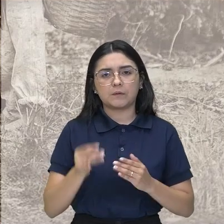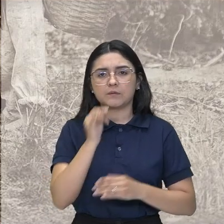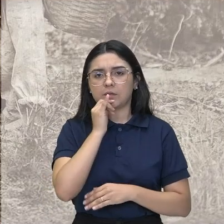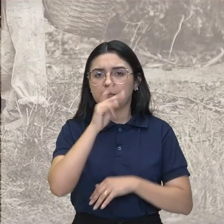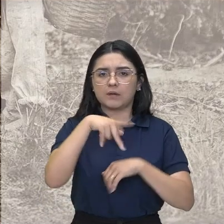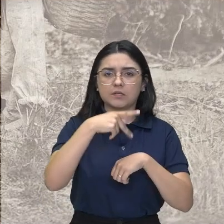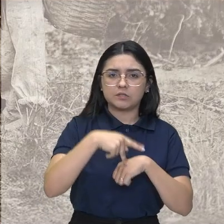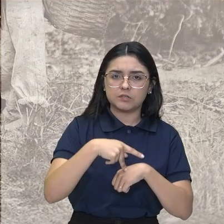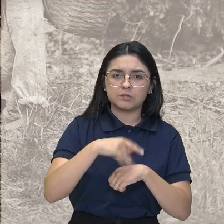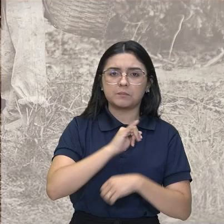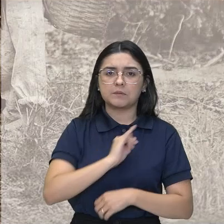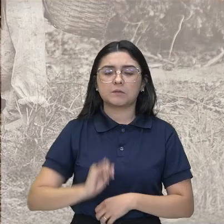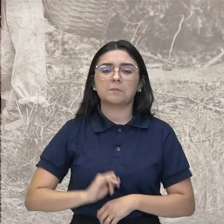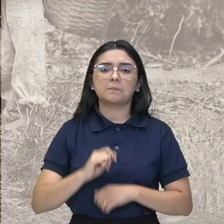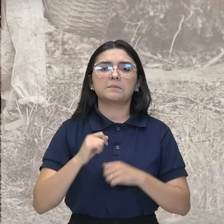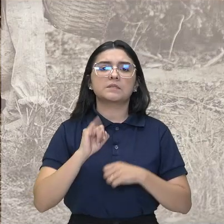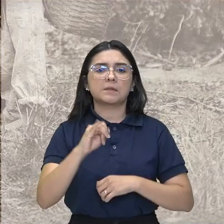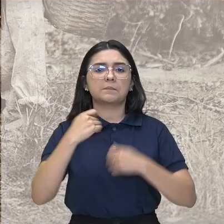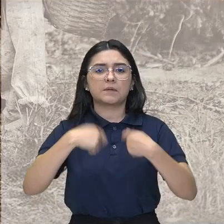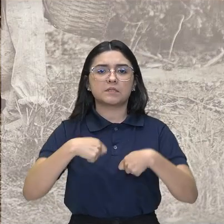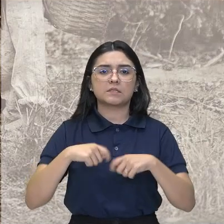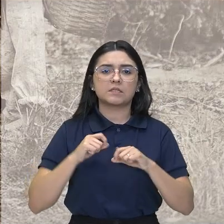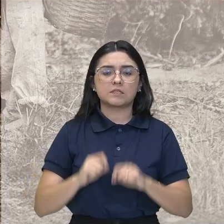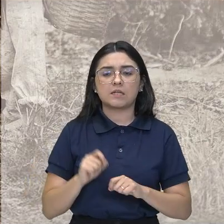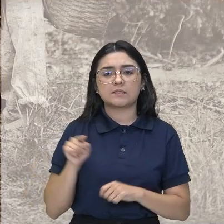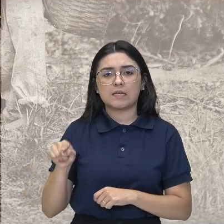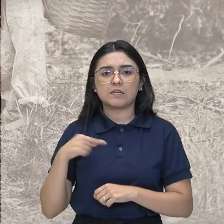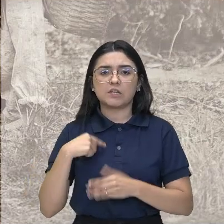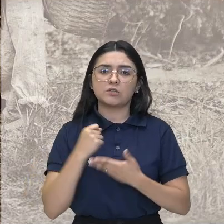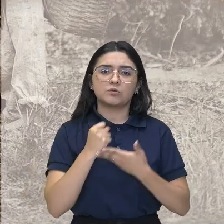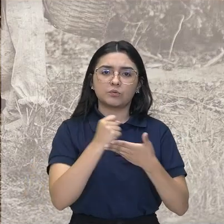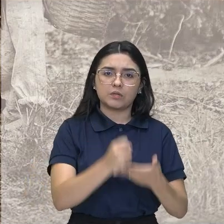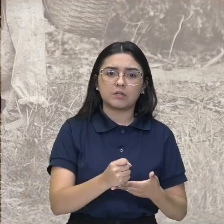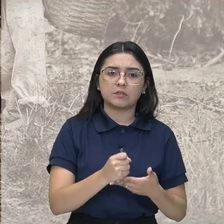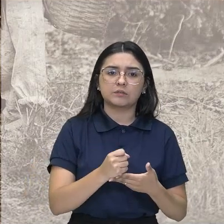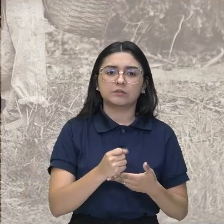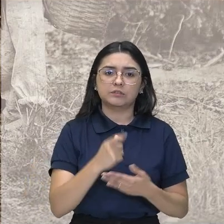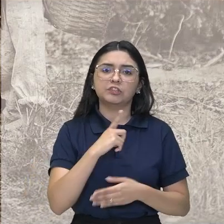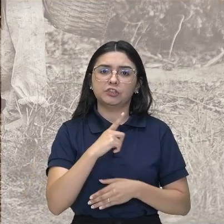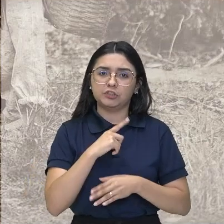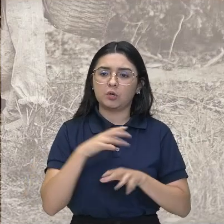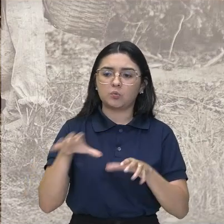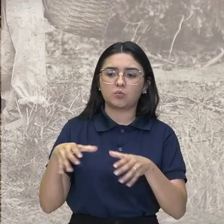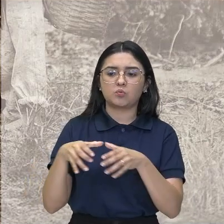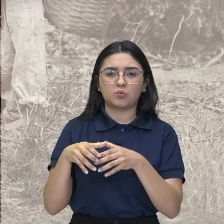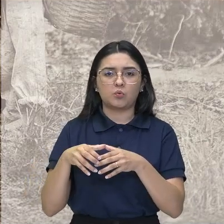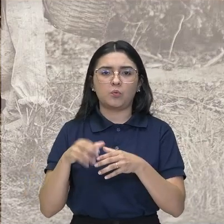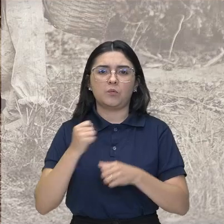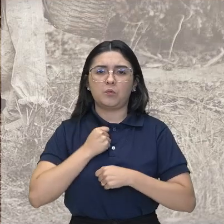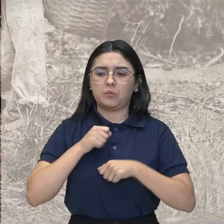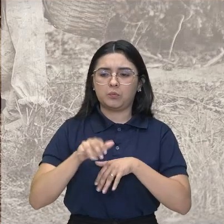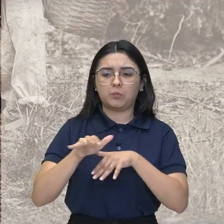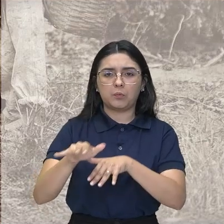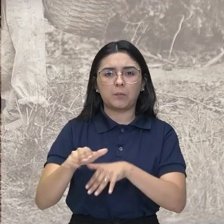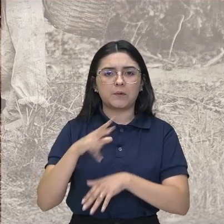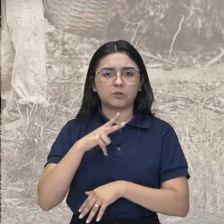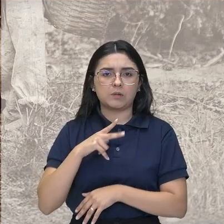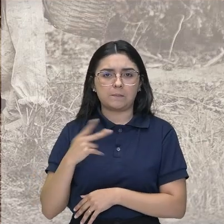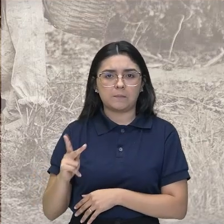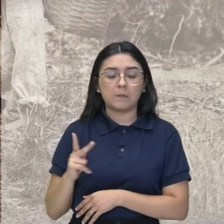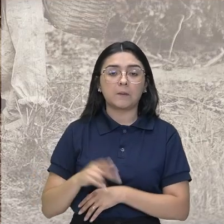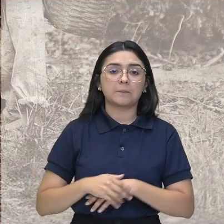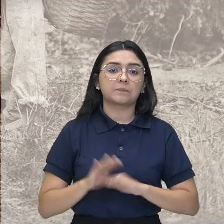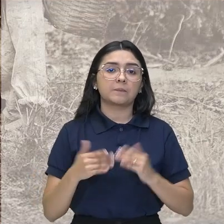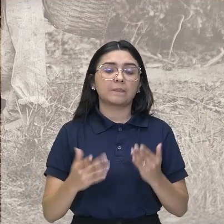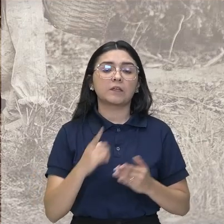nação, o império precisasse da ajuda desse coronel, que basicamente tinha o seu exército particular de jagunços. Ele teria